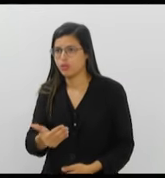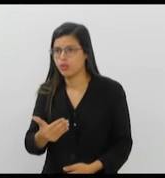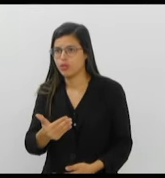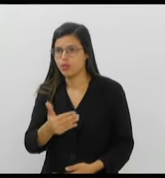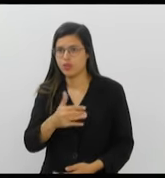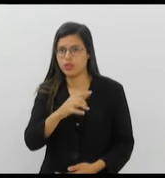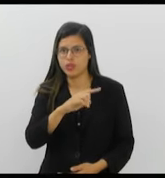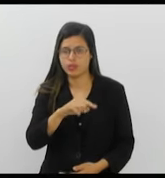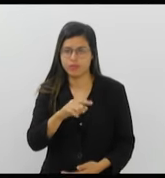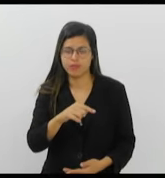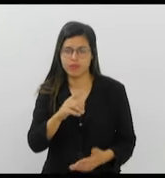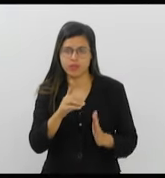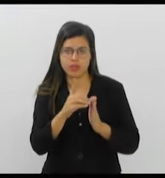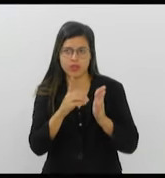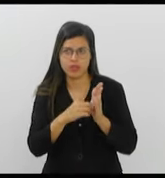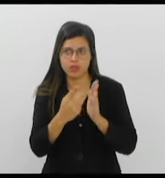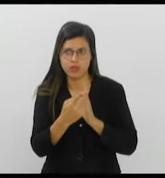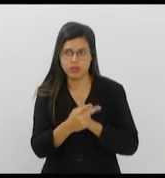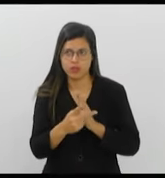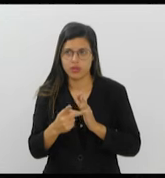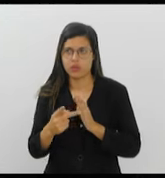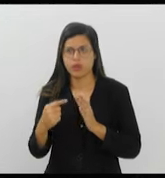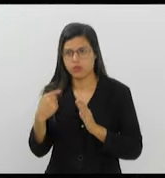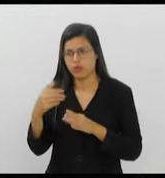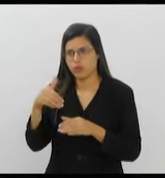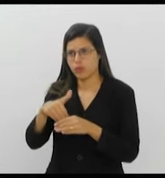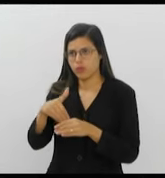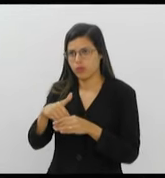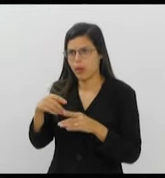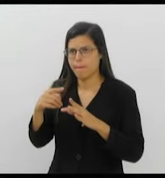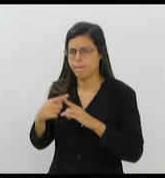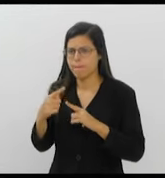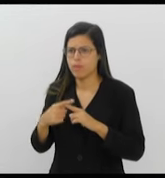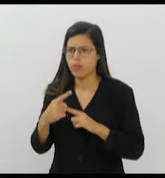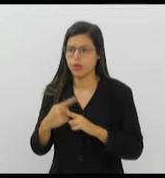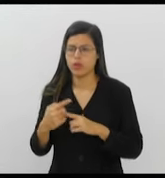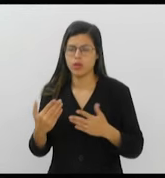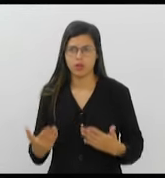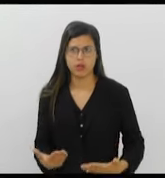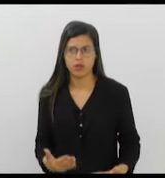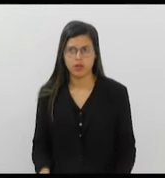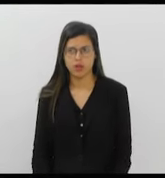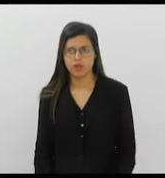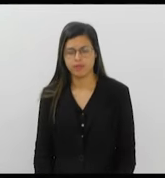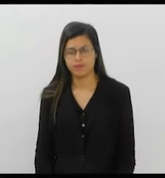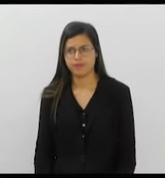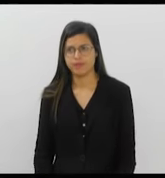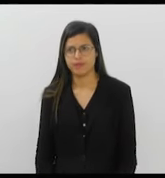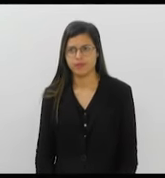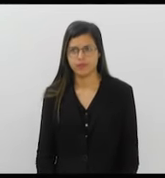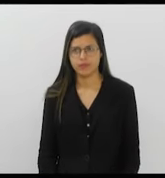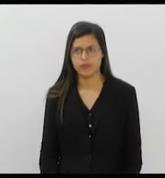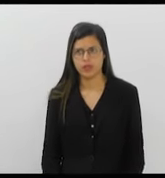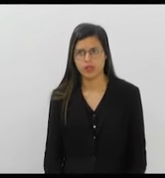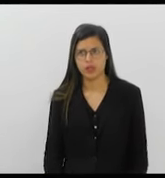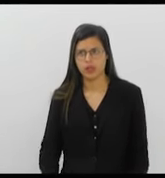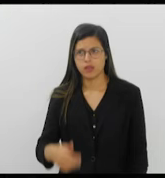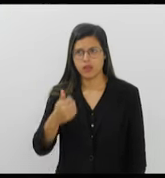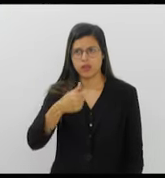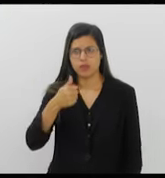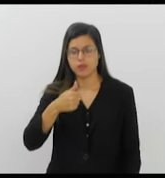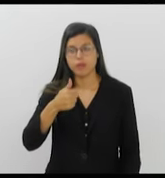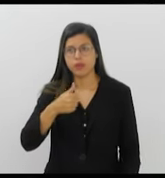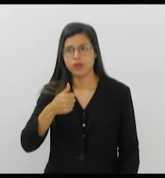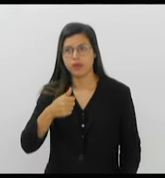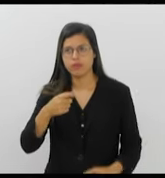vamos votar. Por quê? Sustar o decreto do governador, primeiro, isto porque é para quem é da